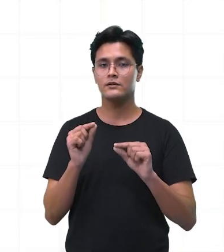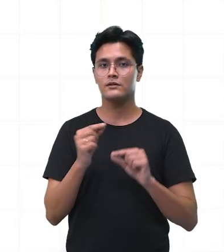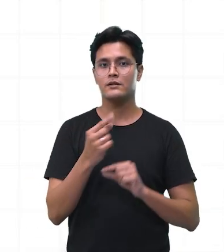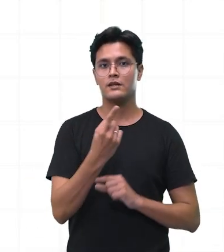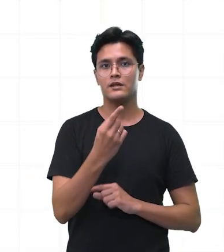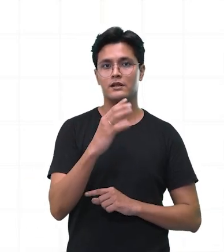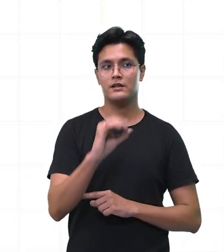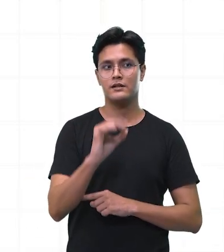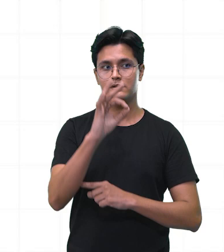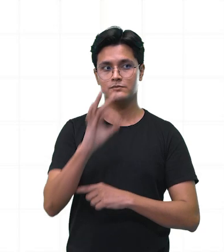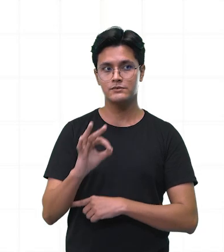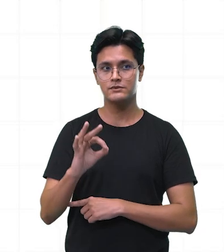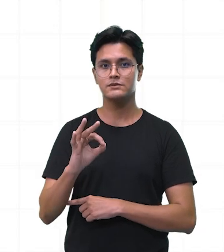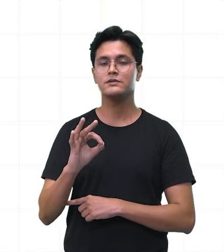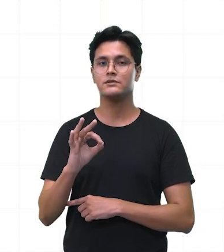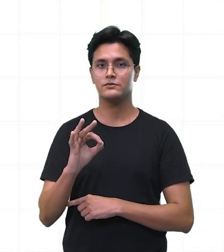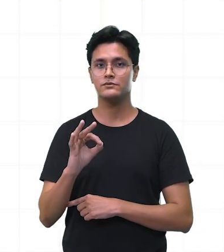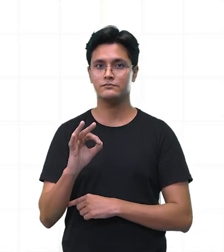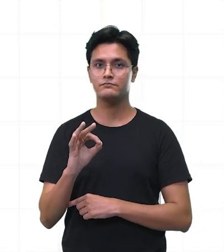10%